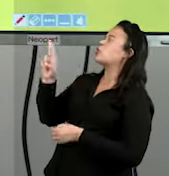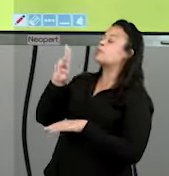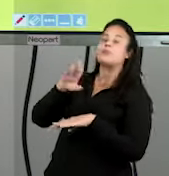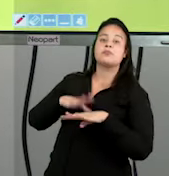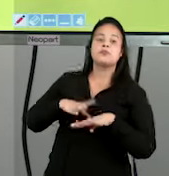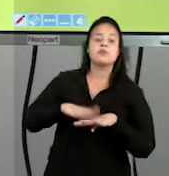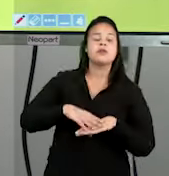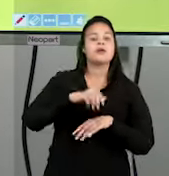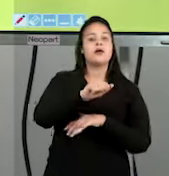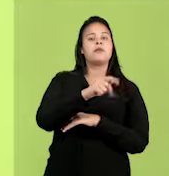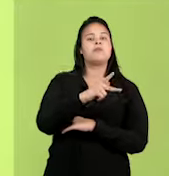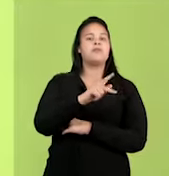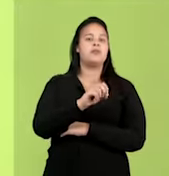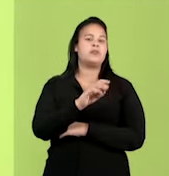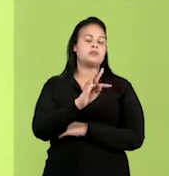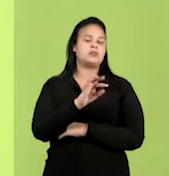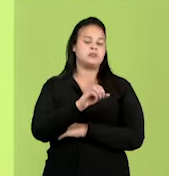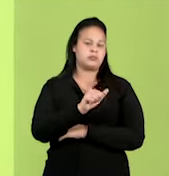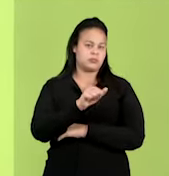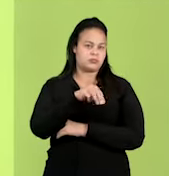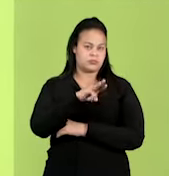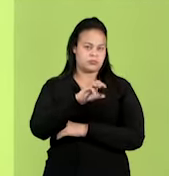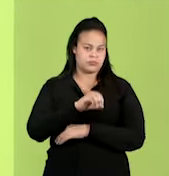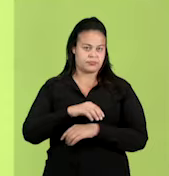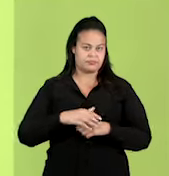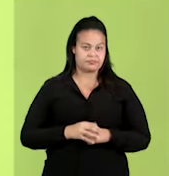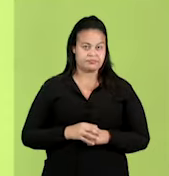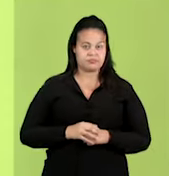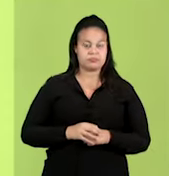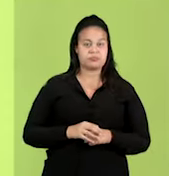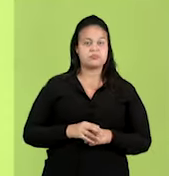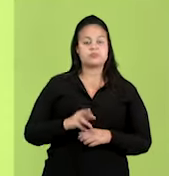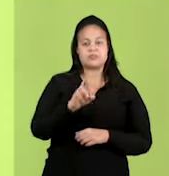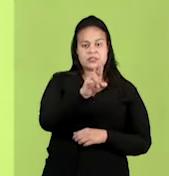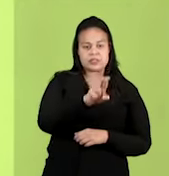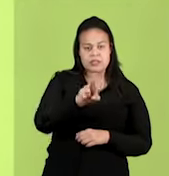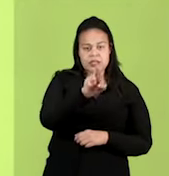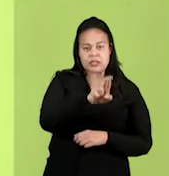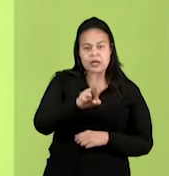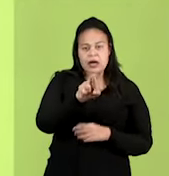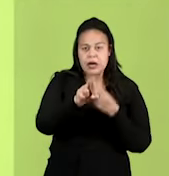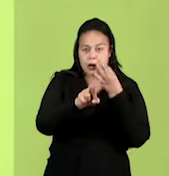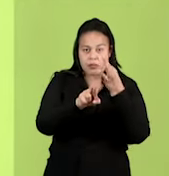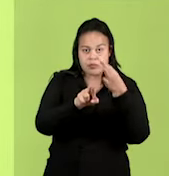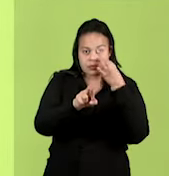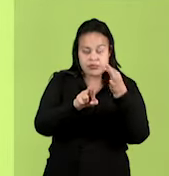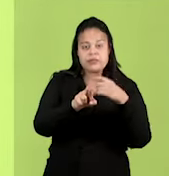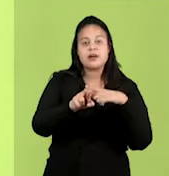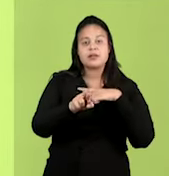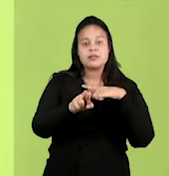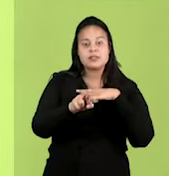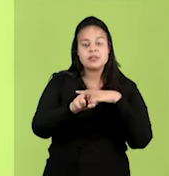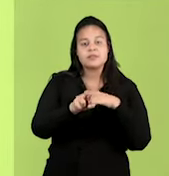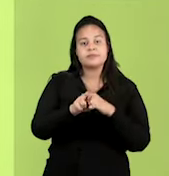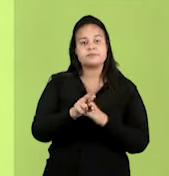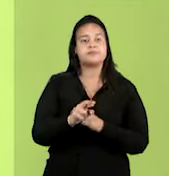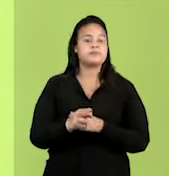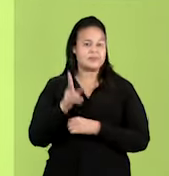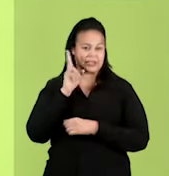que este também é o raio da circunferência. No caso, o